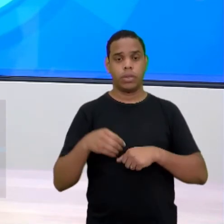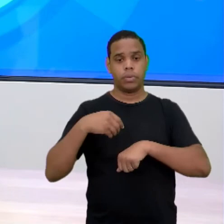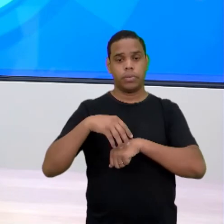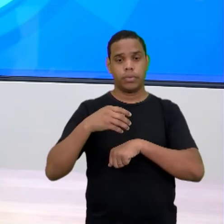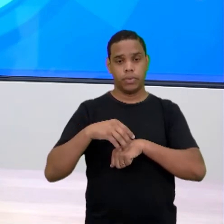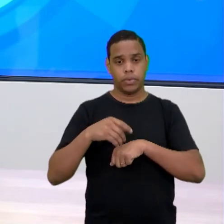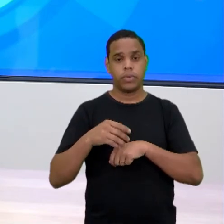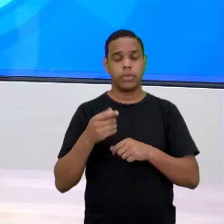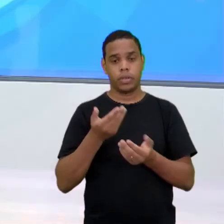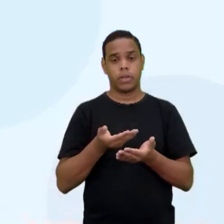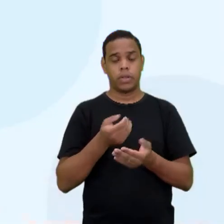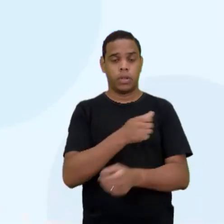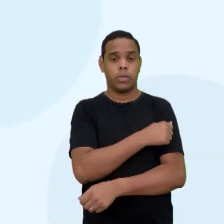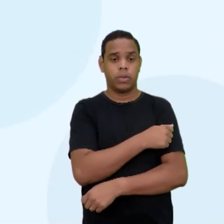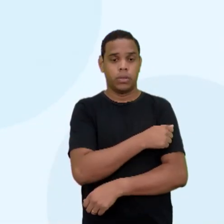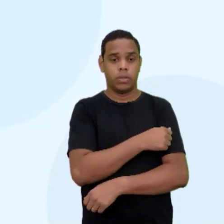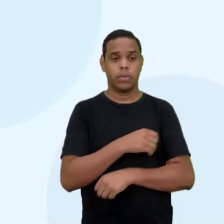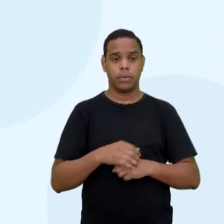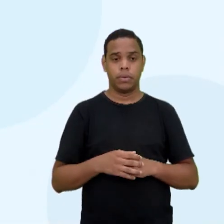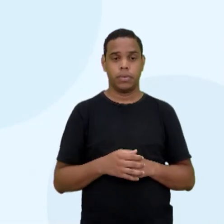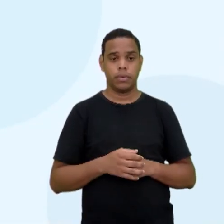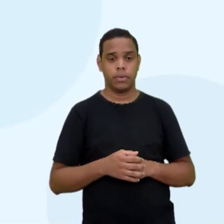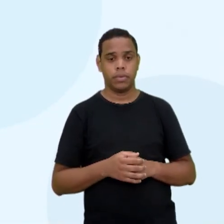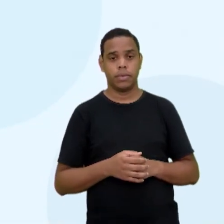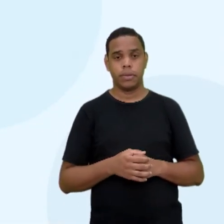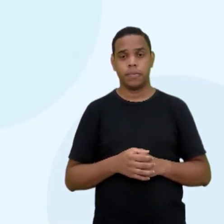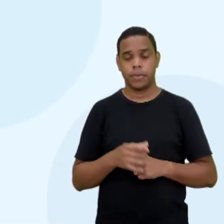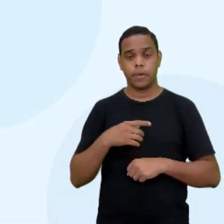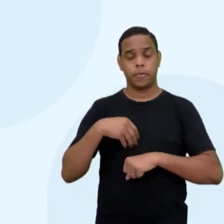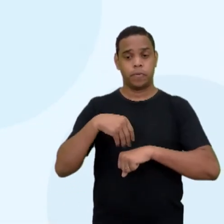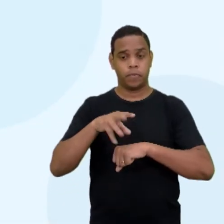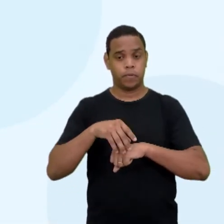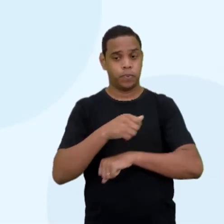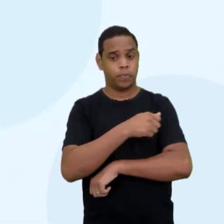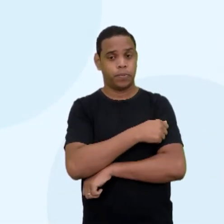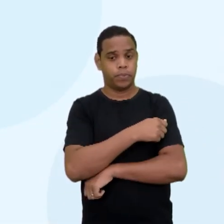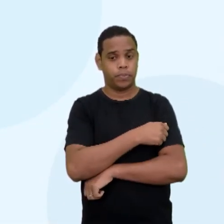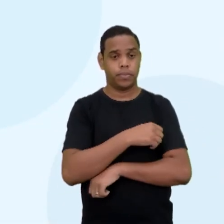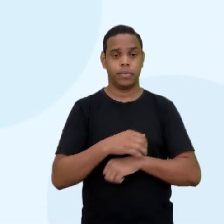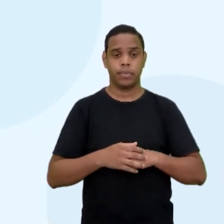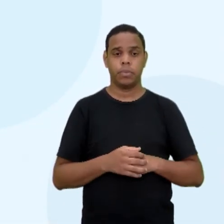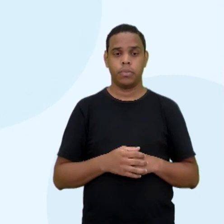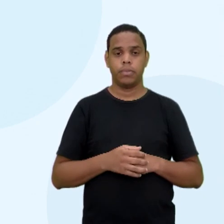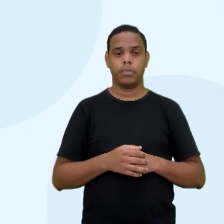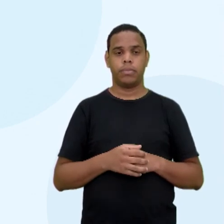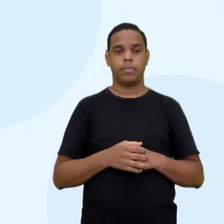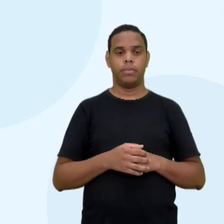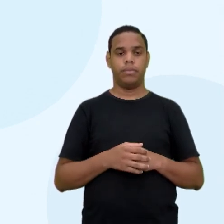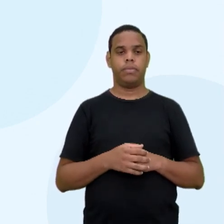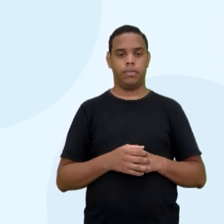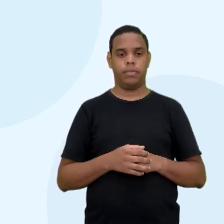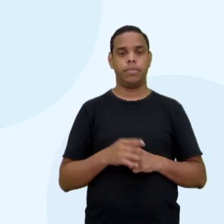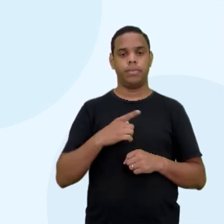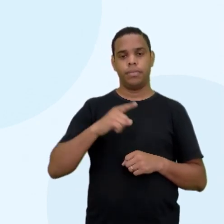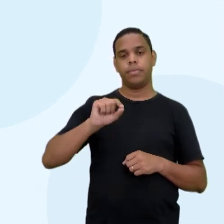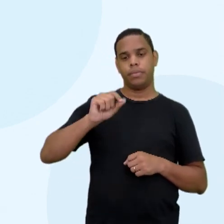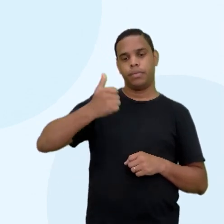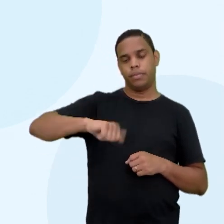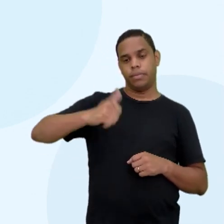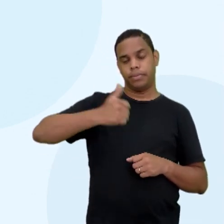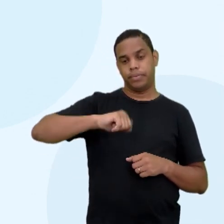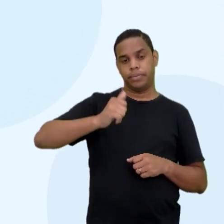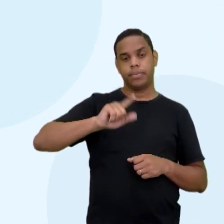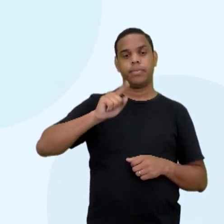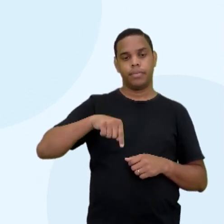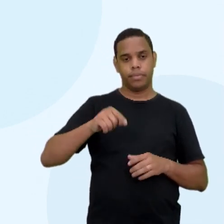orientações para o aluno, né? Nós temos aí orientações para o aluno, né, que tem aí a questão da avaliação, que